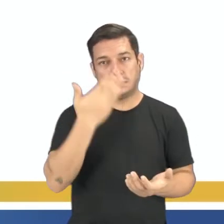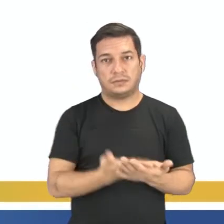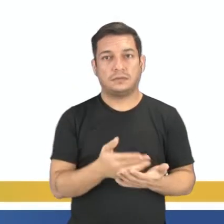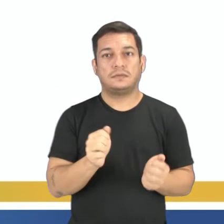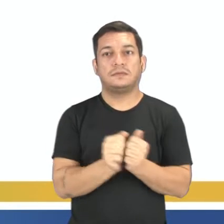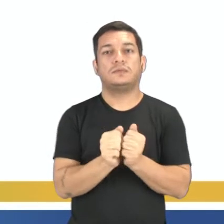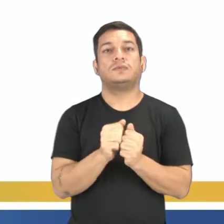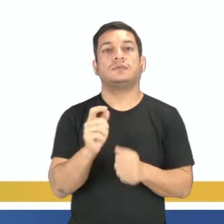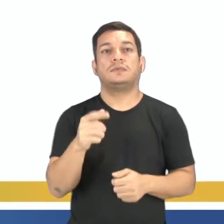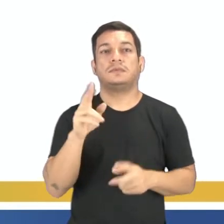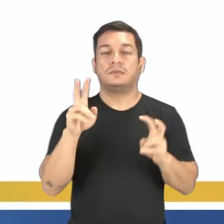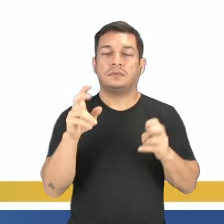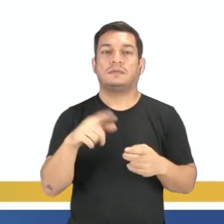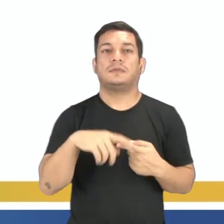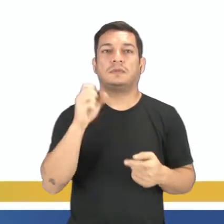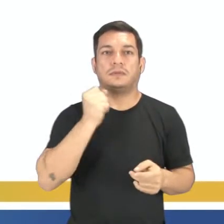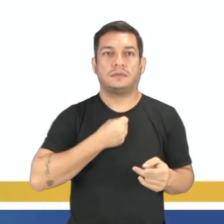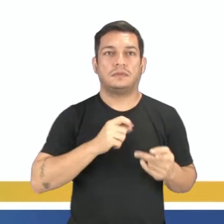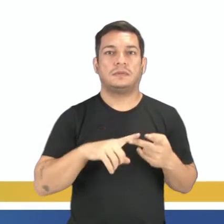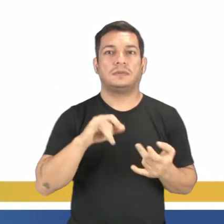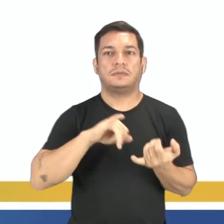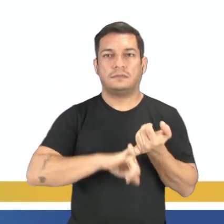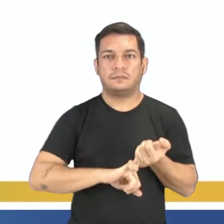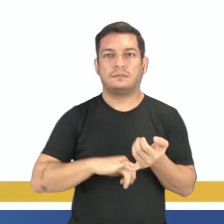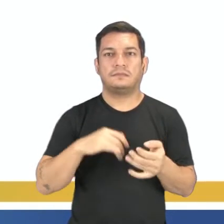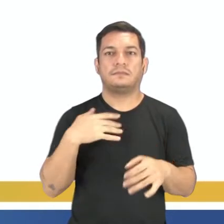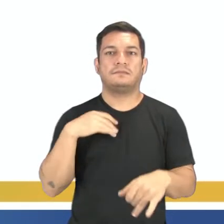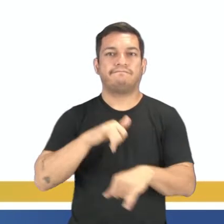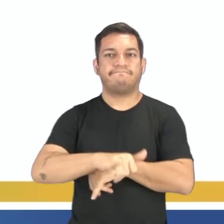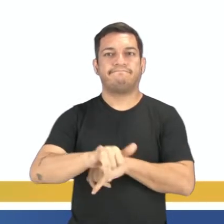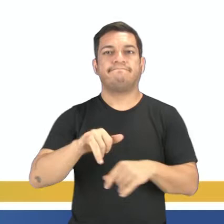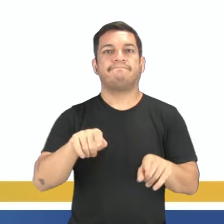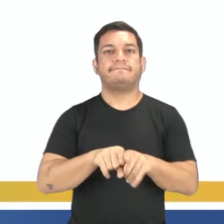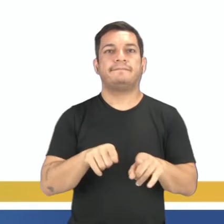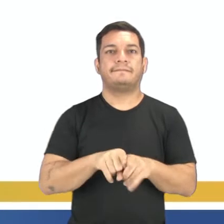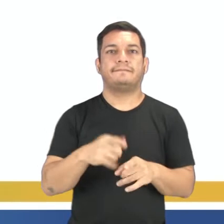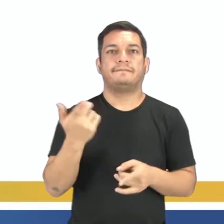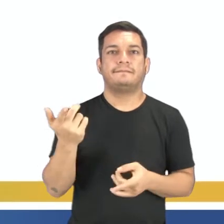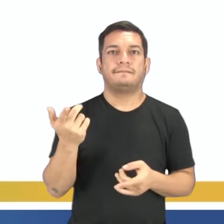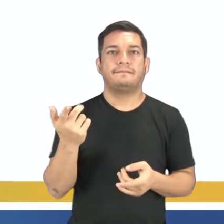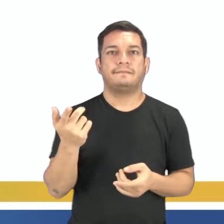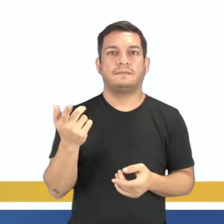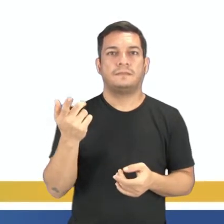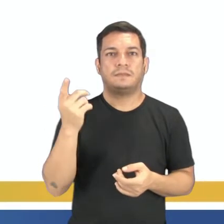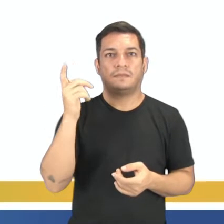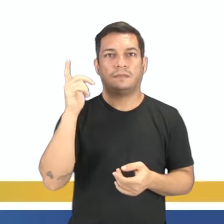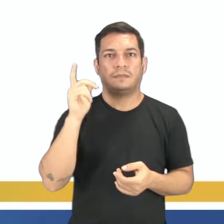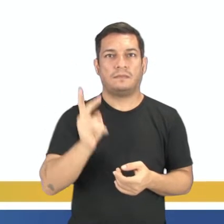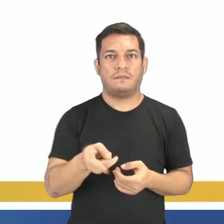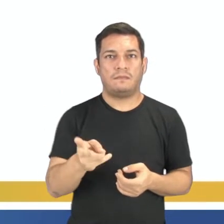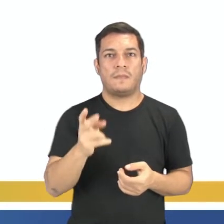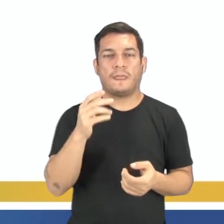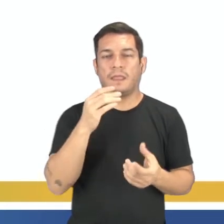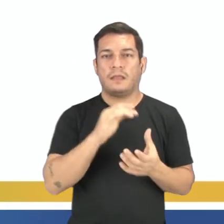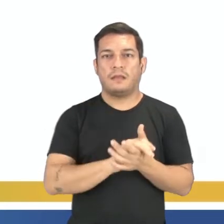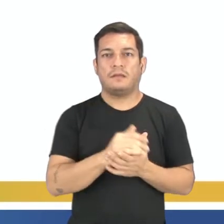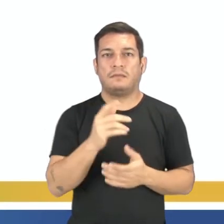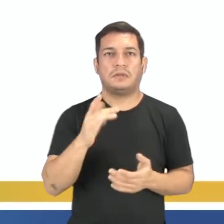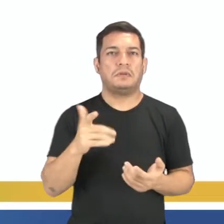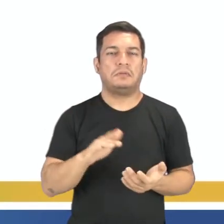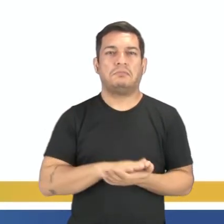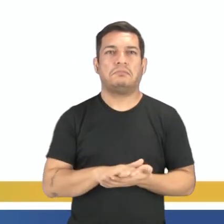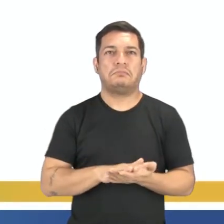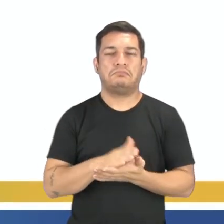temas abordados são assassinato, adultério, a sustentação de um casamento vazio em prol da manutenção da ordem social.